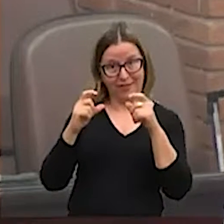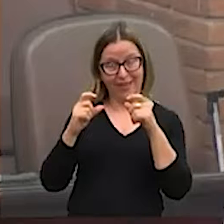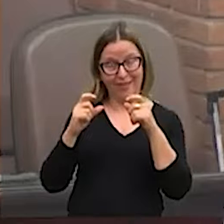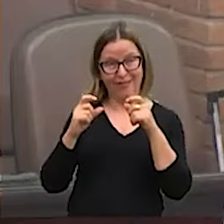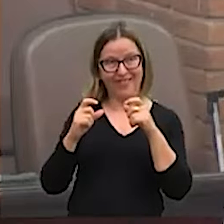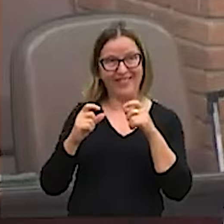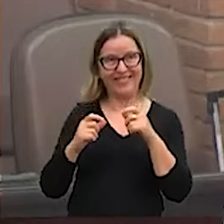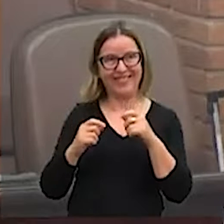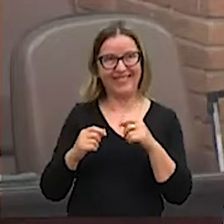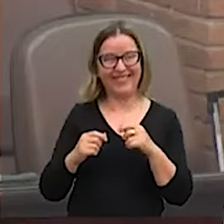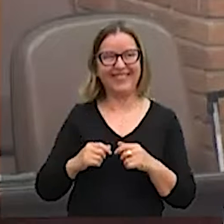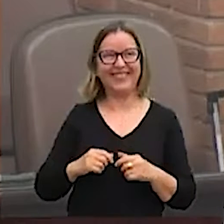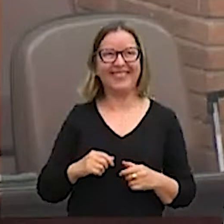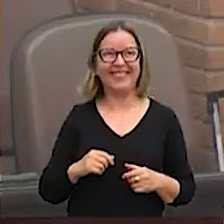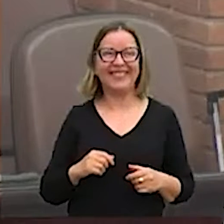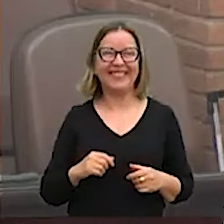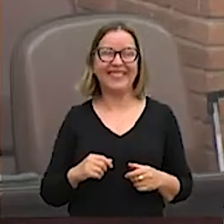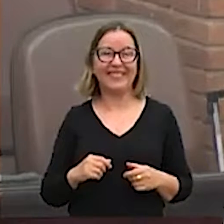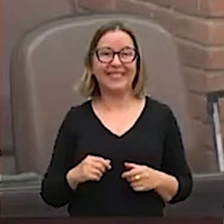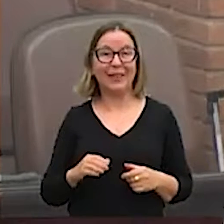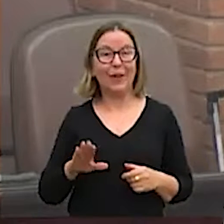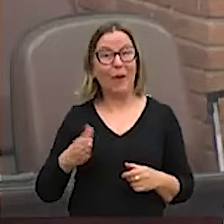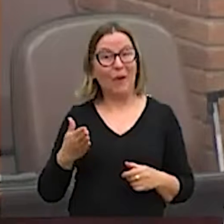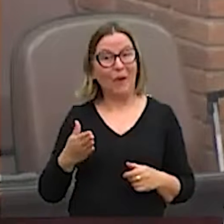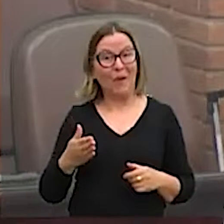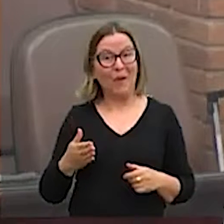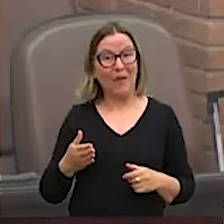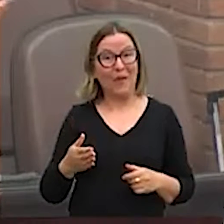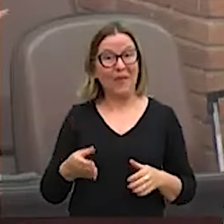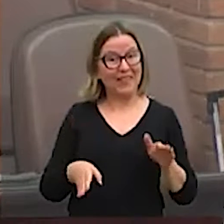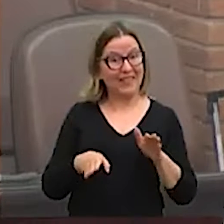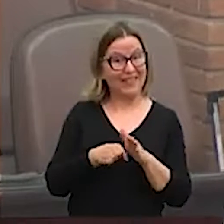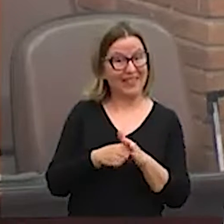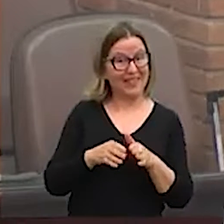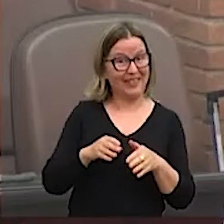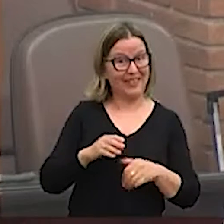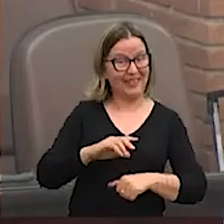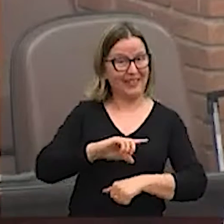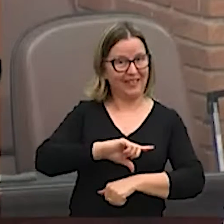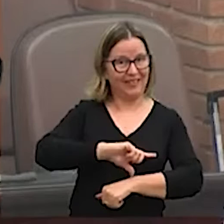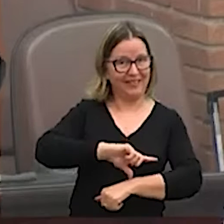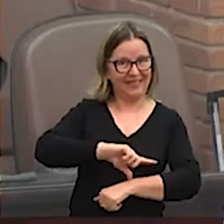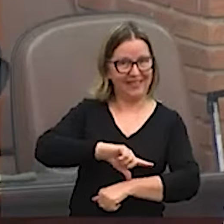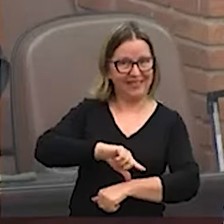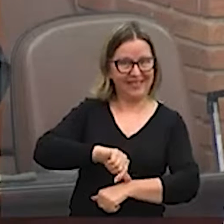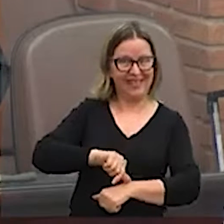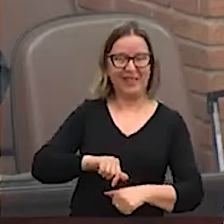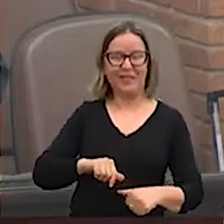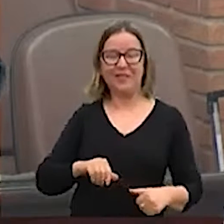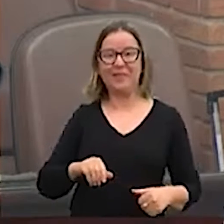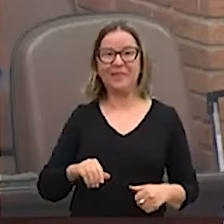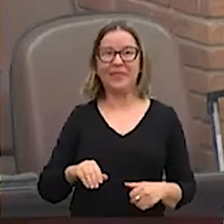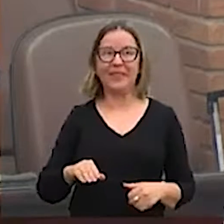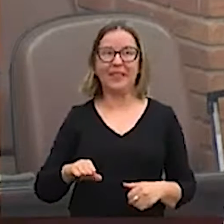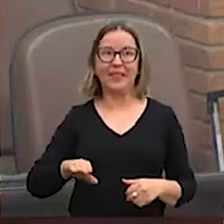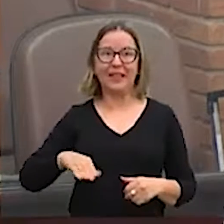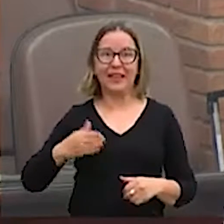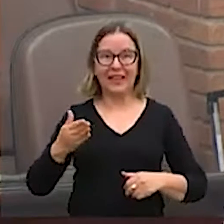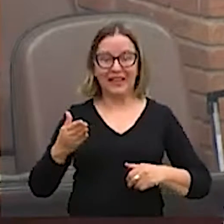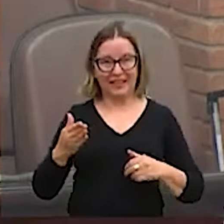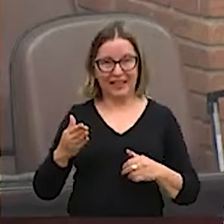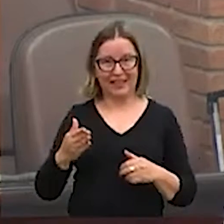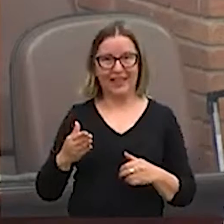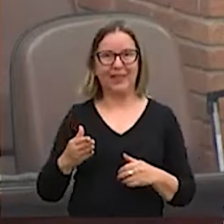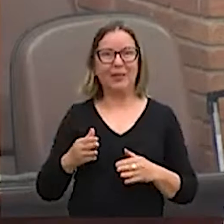né, chegou atrasado. Então, nas próximas vezes, venha mais cedo, começa mais